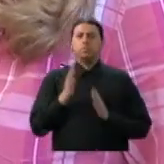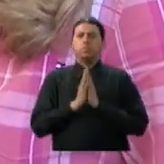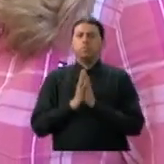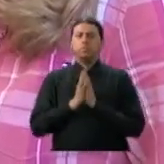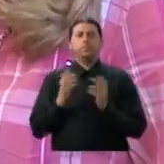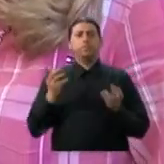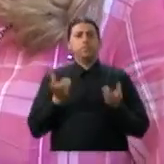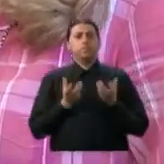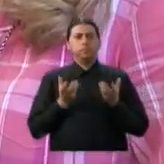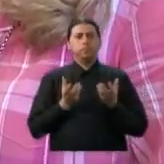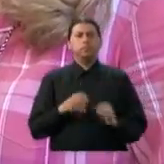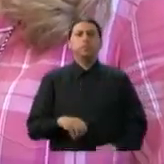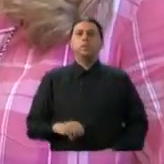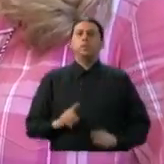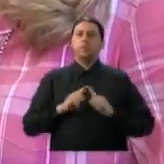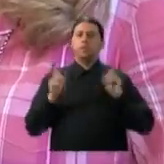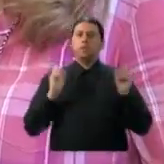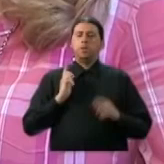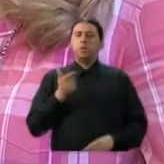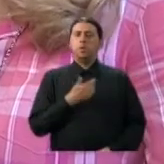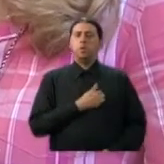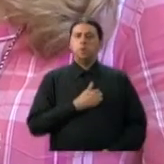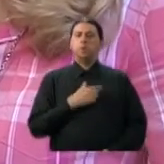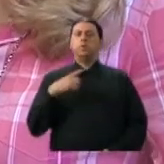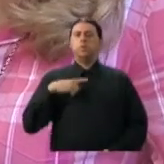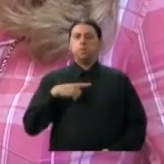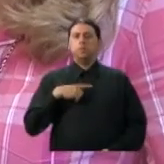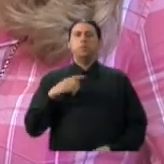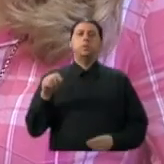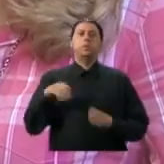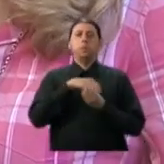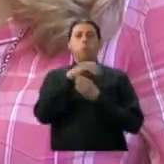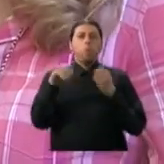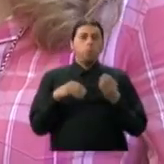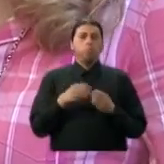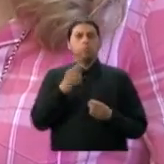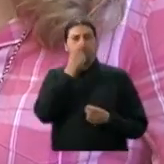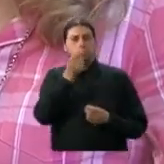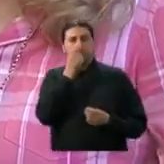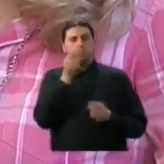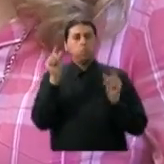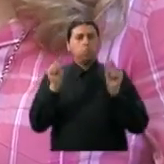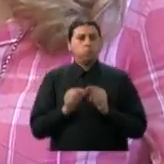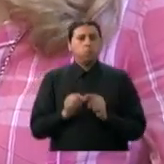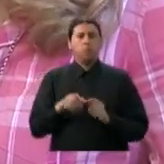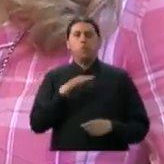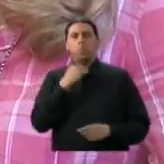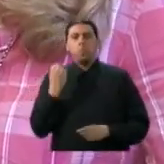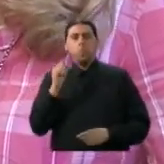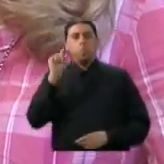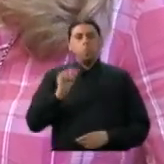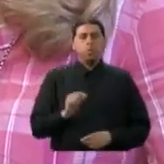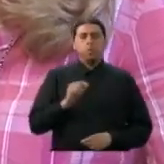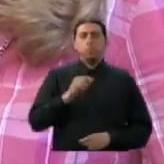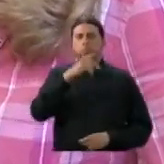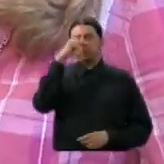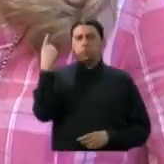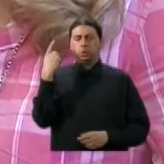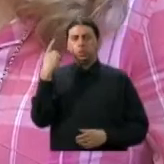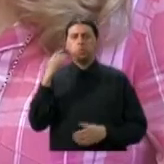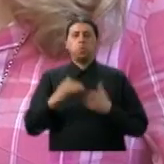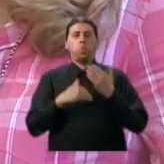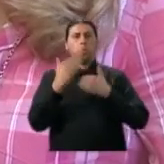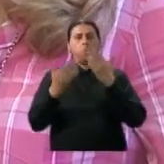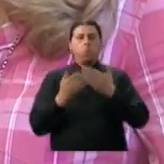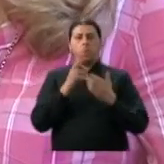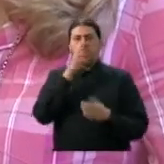né, enfim. Quando a gente tem uma circulação menor do vírus, né, ou vírus que causam menos, evoluem com menos